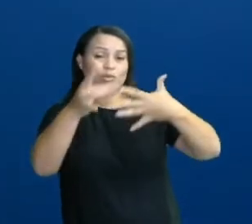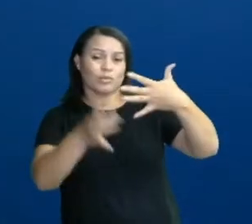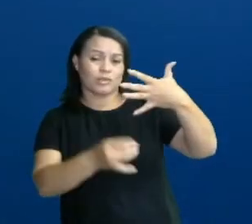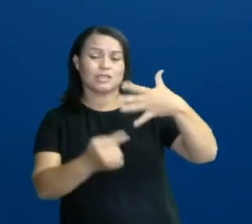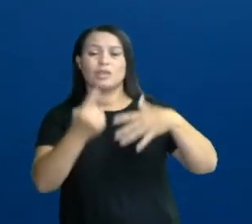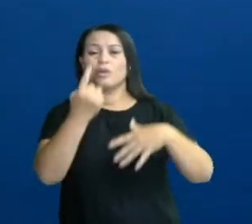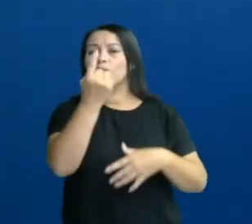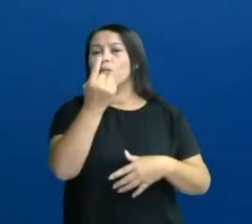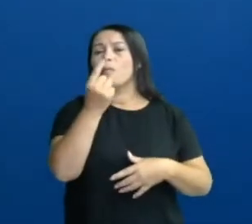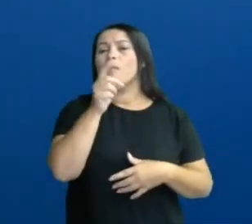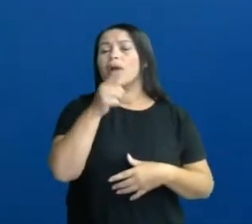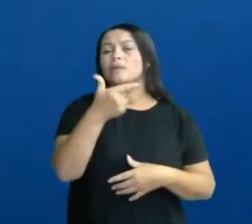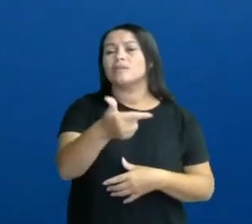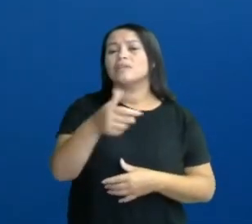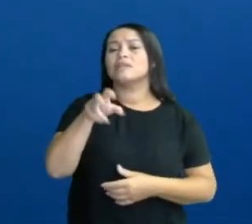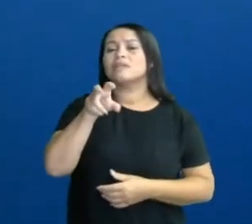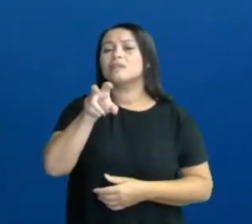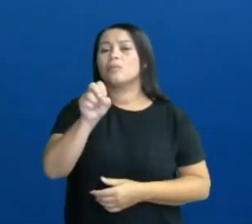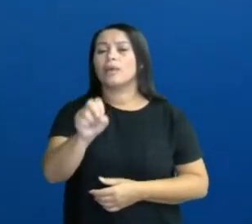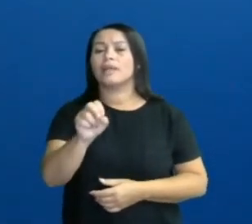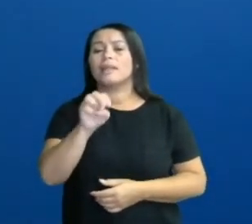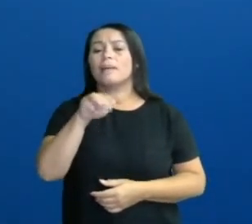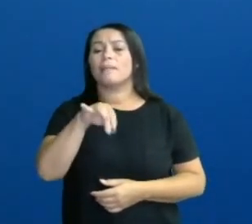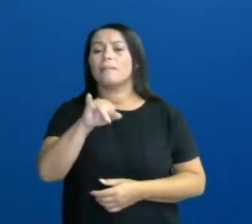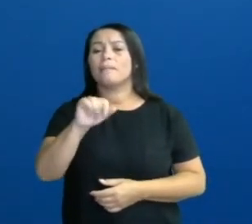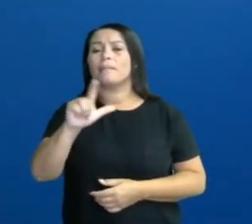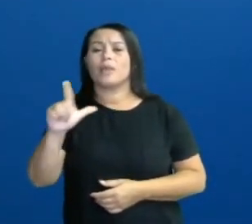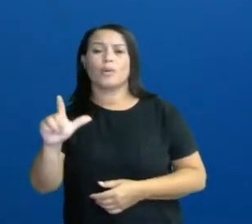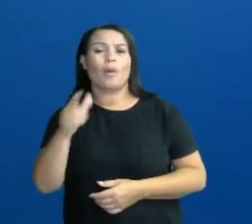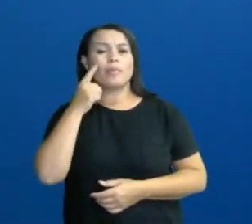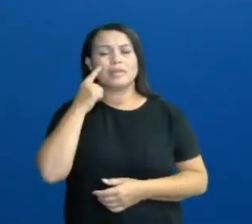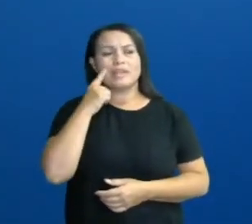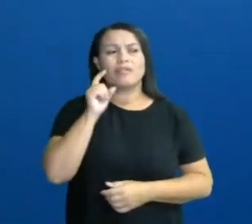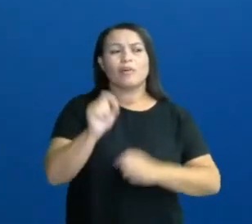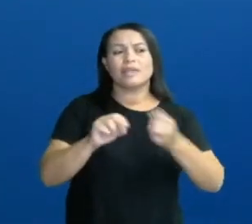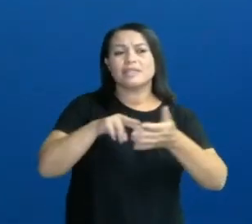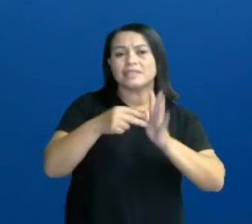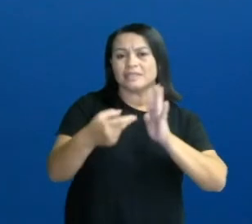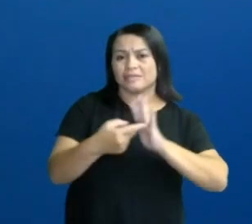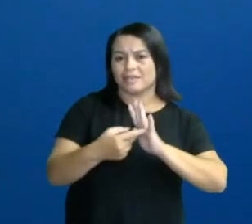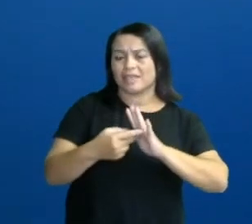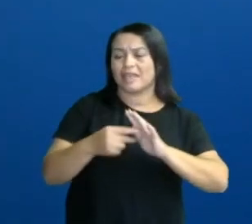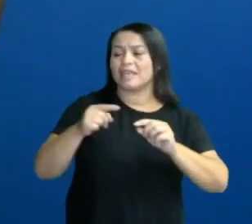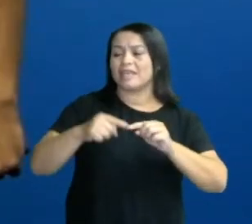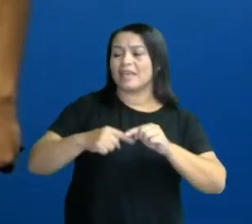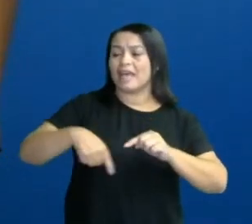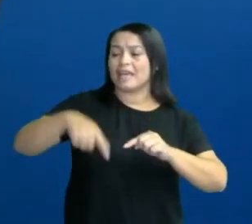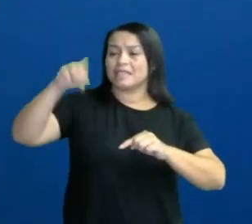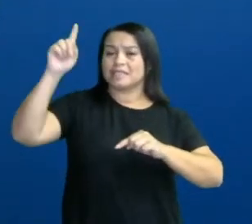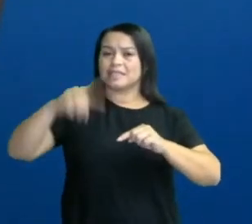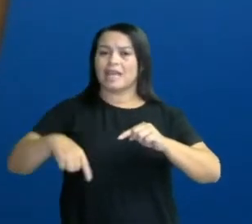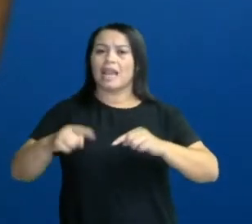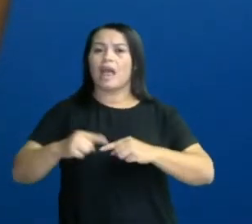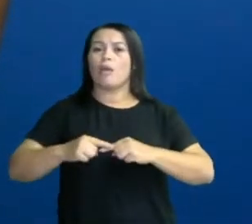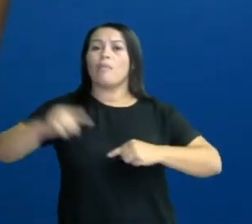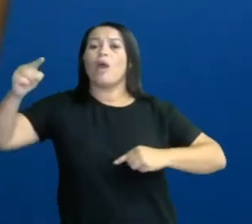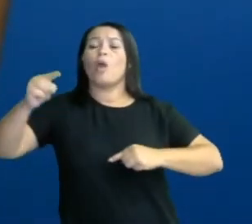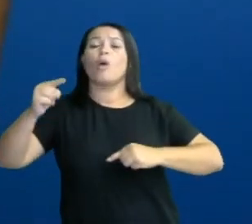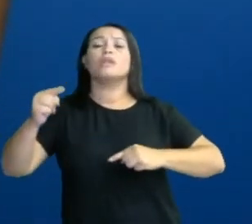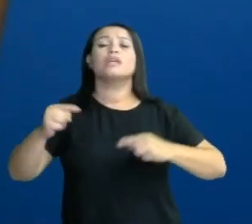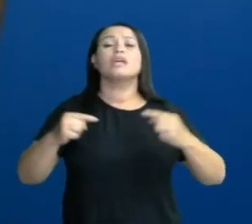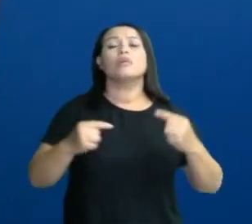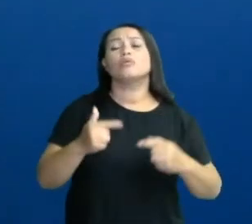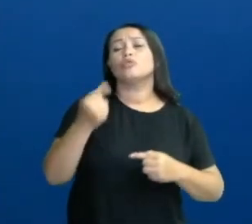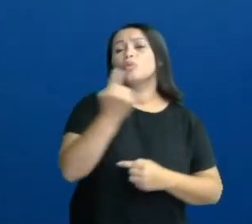é 1 para 250 mil. Qual é a diferença aqui? 1 para 250 mil significa dizer que a escala é maior do que a escala de 1 para